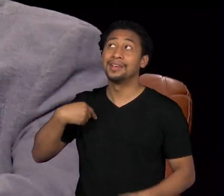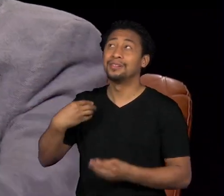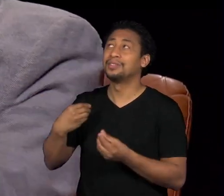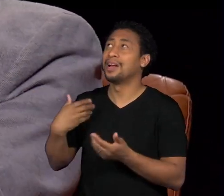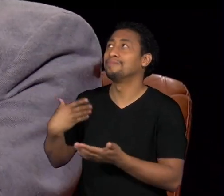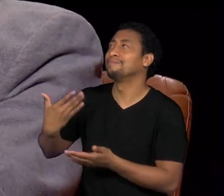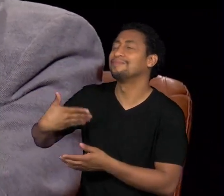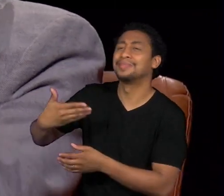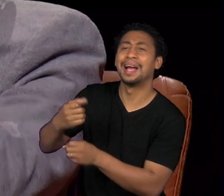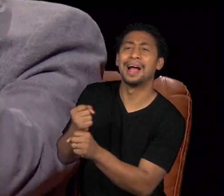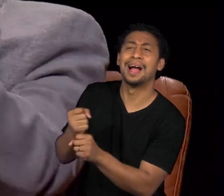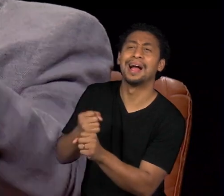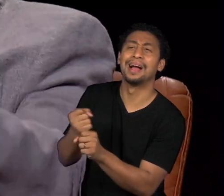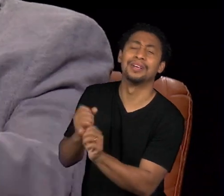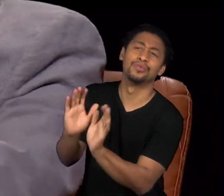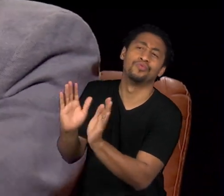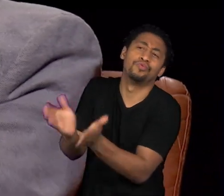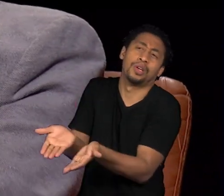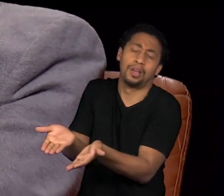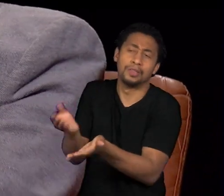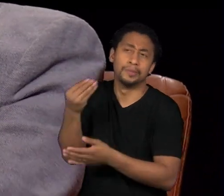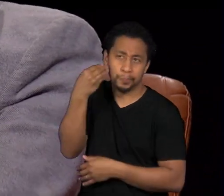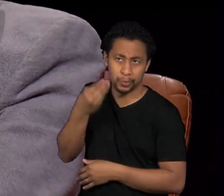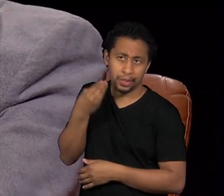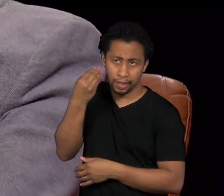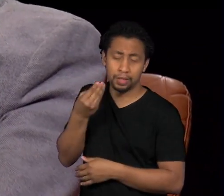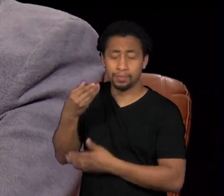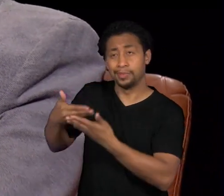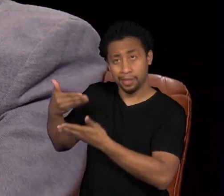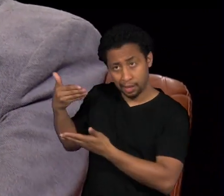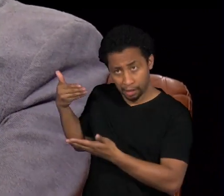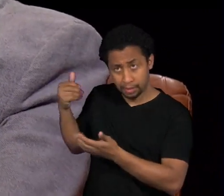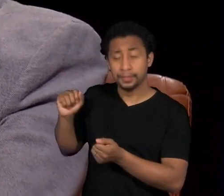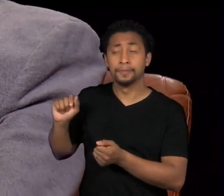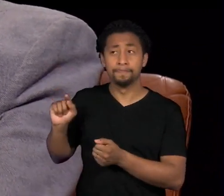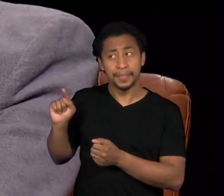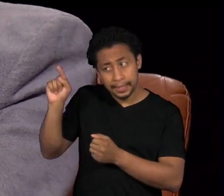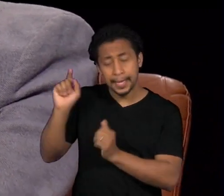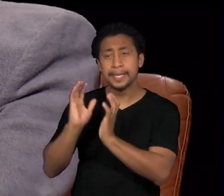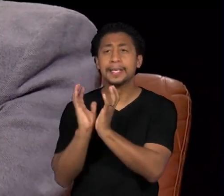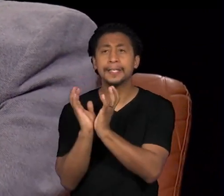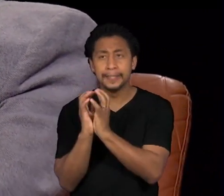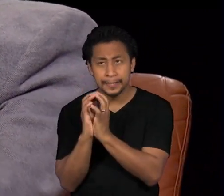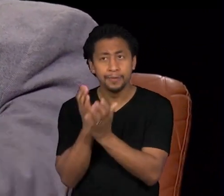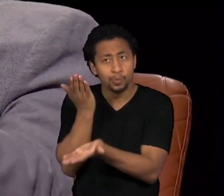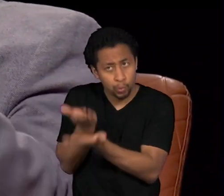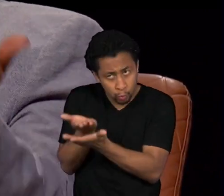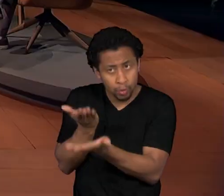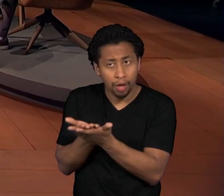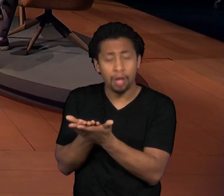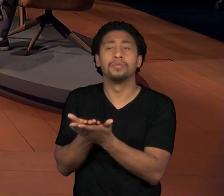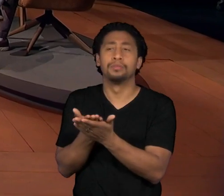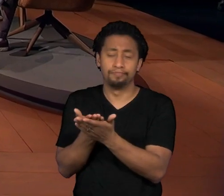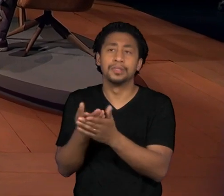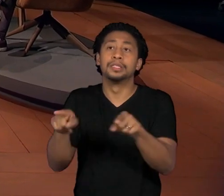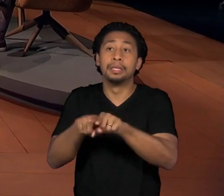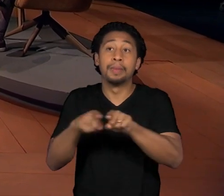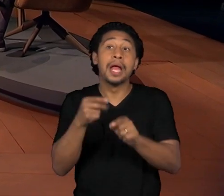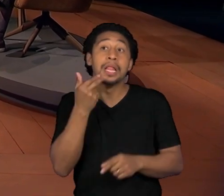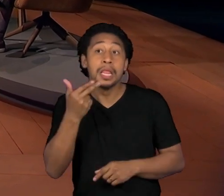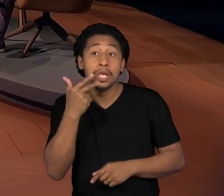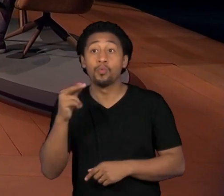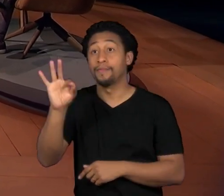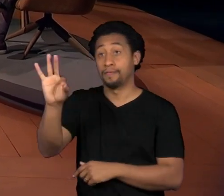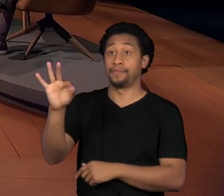erudito estudei na Escola de Belas Artes de Recife Estudava na Aliança Francesa eh naquela época